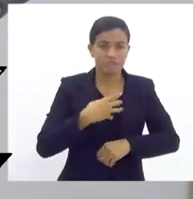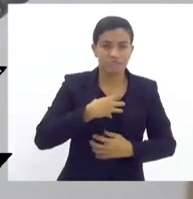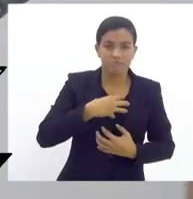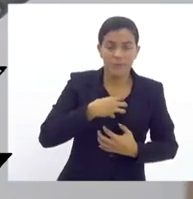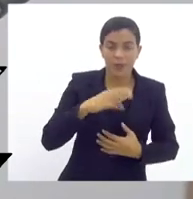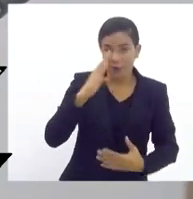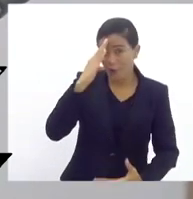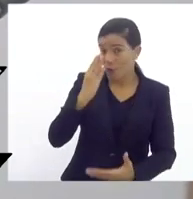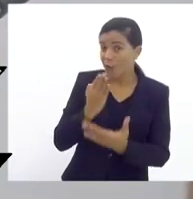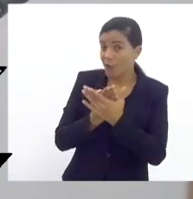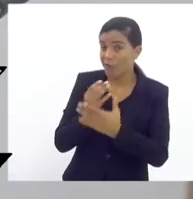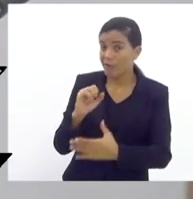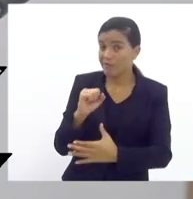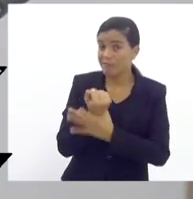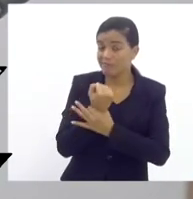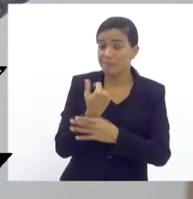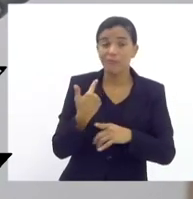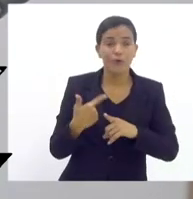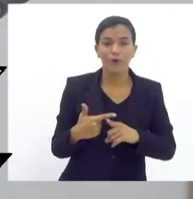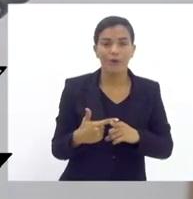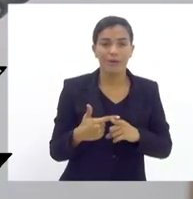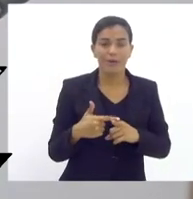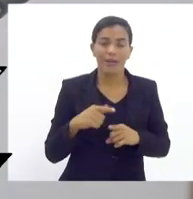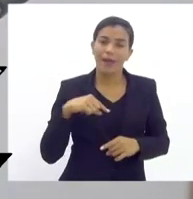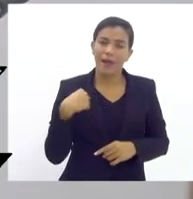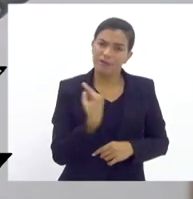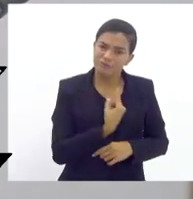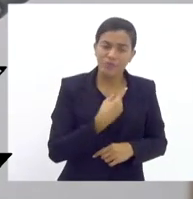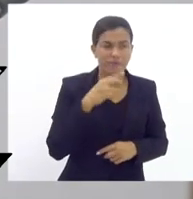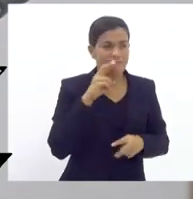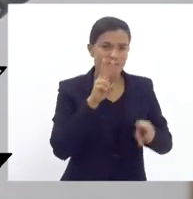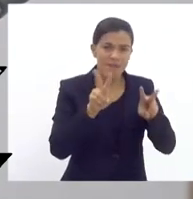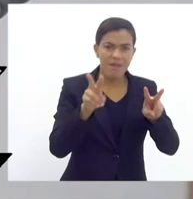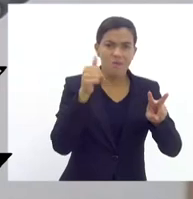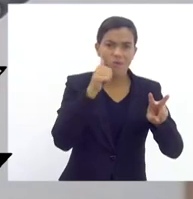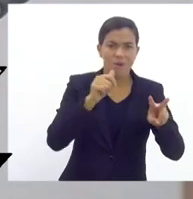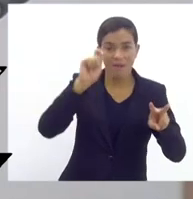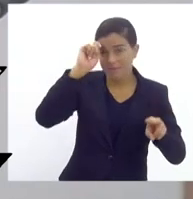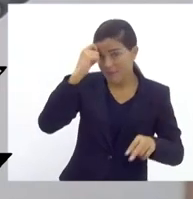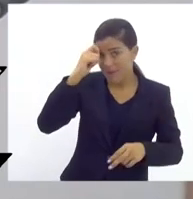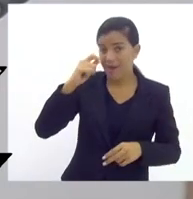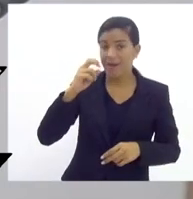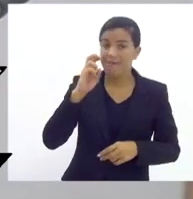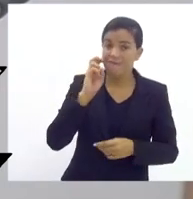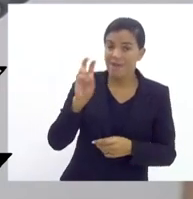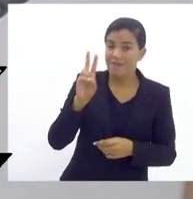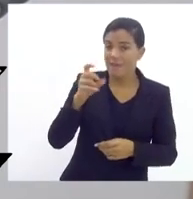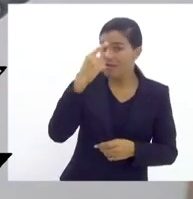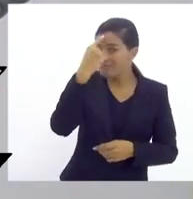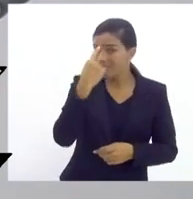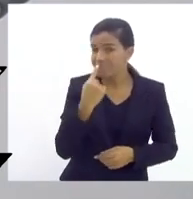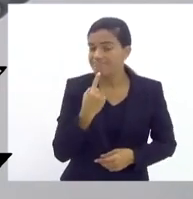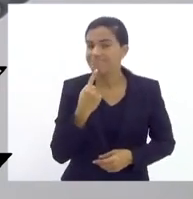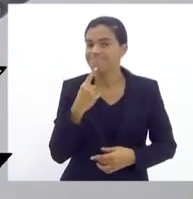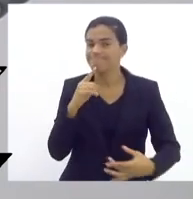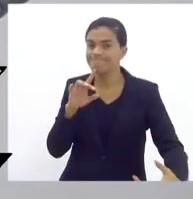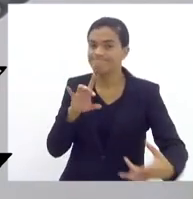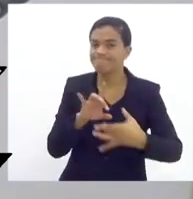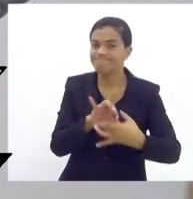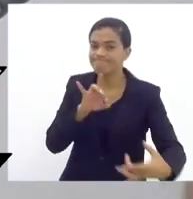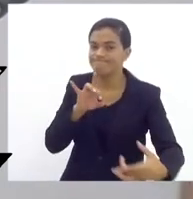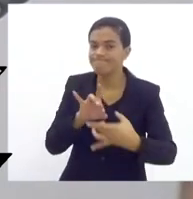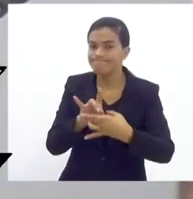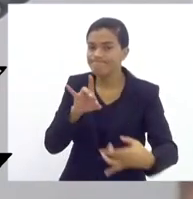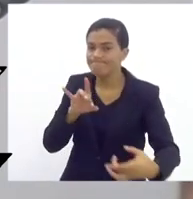confiante porque a gente vê mulher negra a gente vive várias perfis que simbolizar